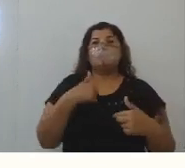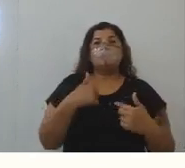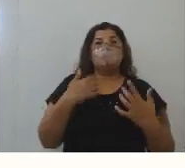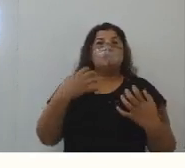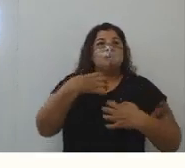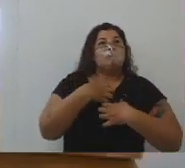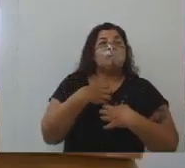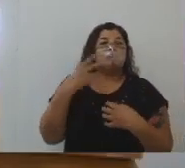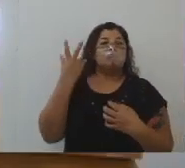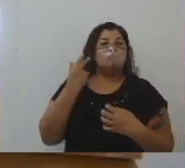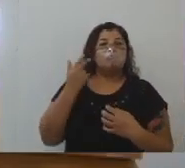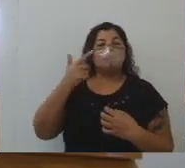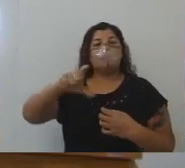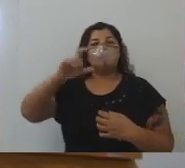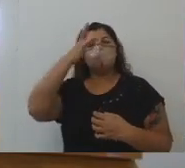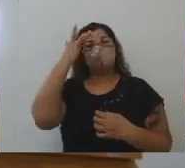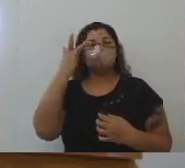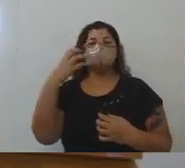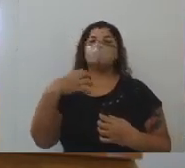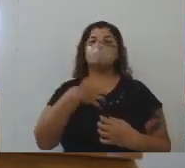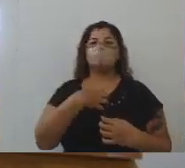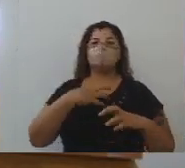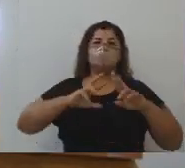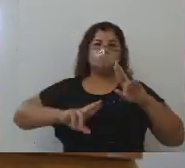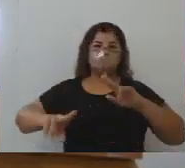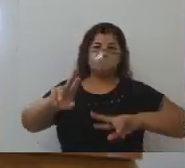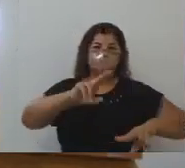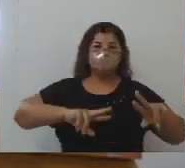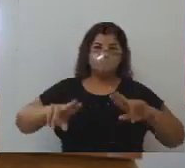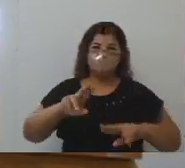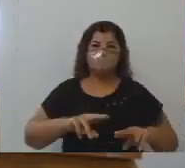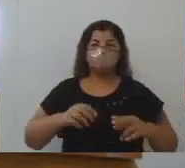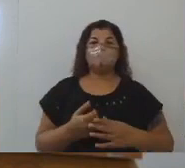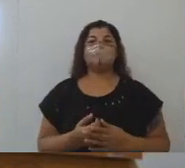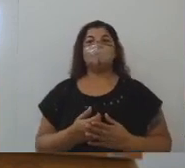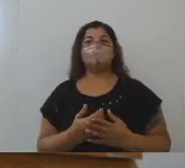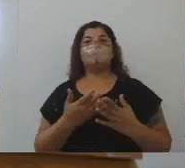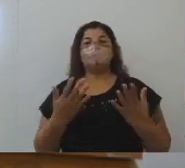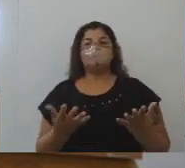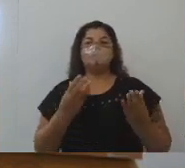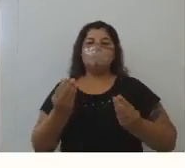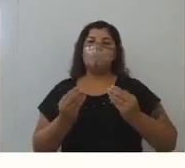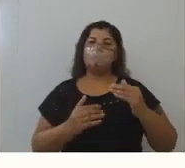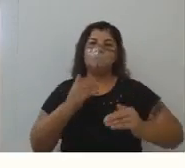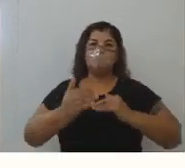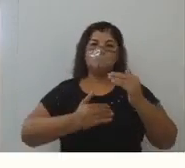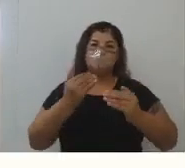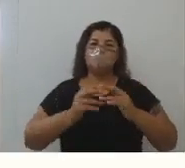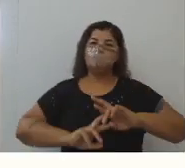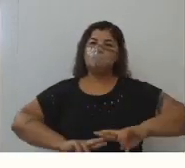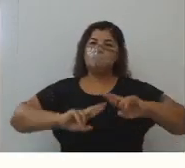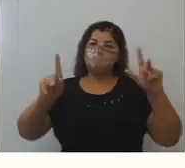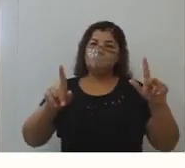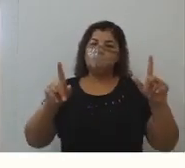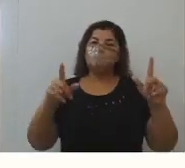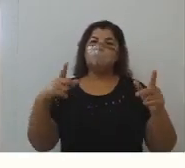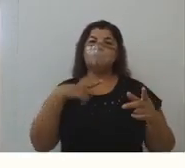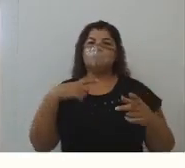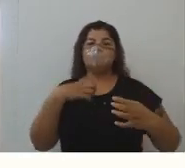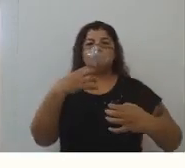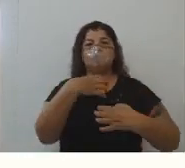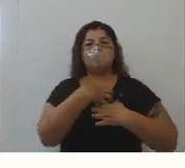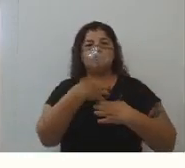para outras pessoas pode causar. Podemos dizer então que o processo de estranhamento se dá quando nos